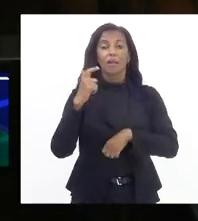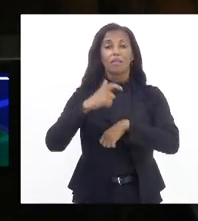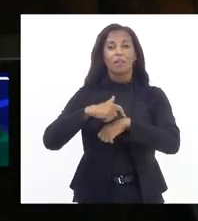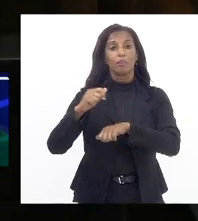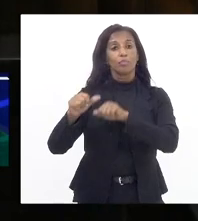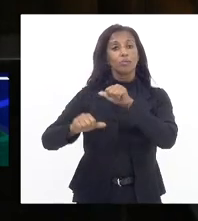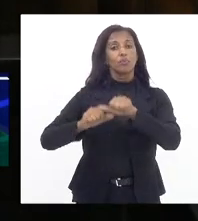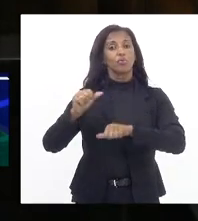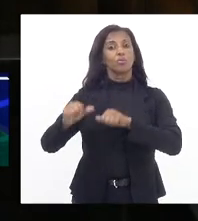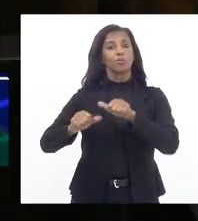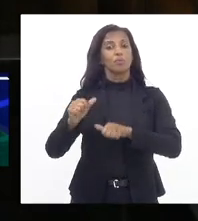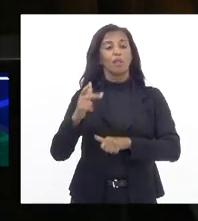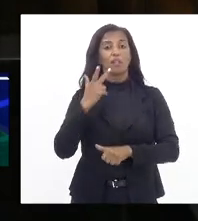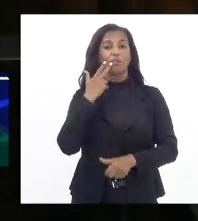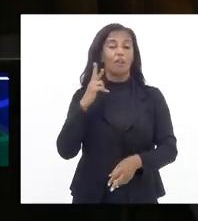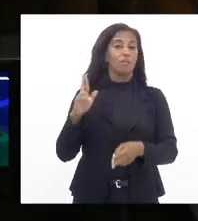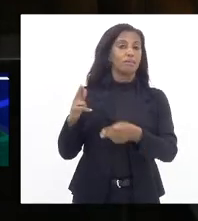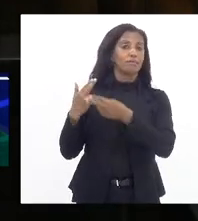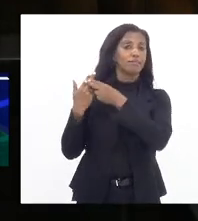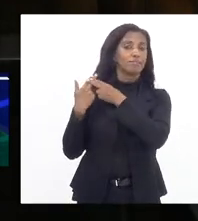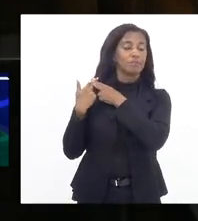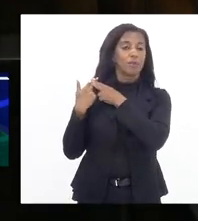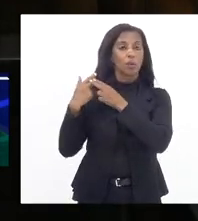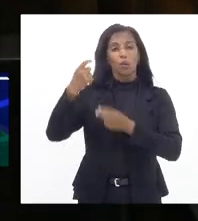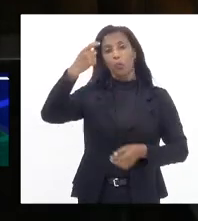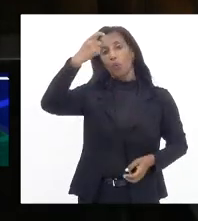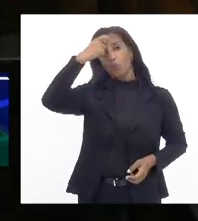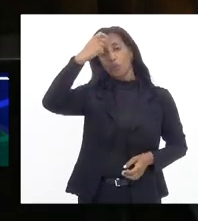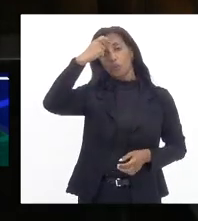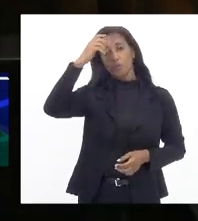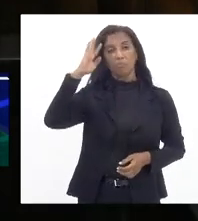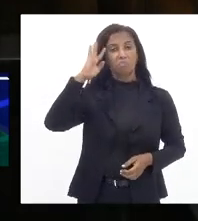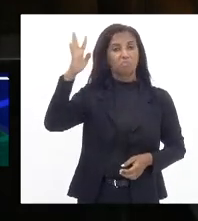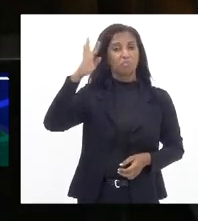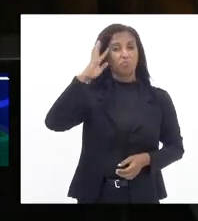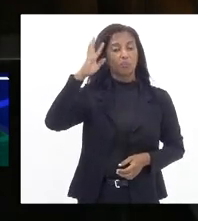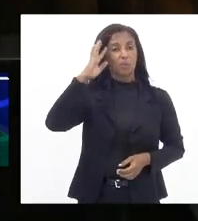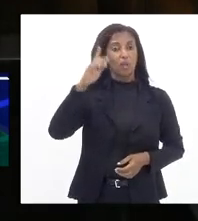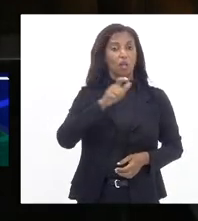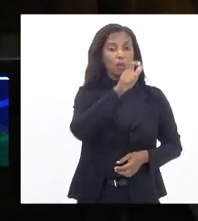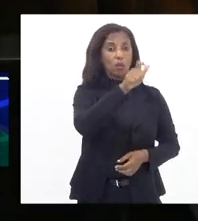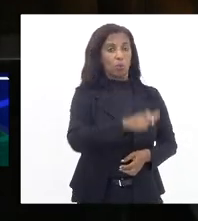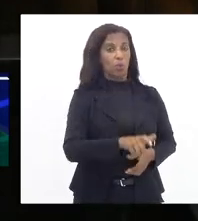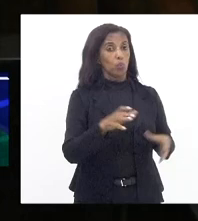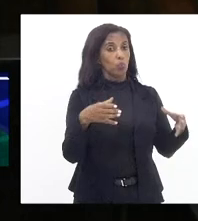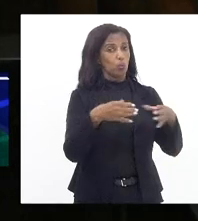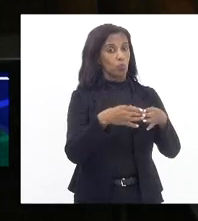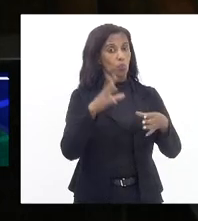que dispõe sobre a responsabilização, reflexão e conscientização dos autores de violência doméstica e grupos